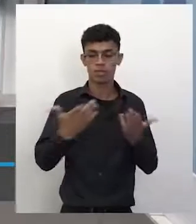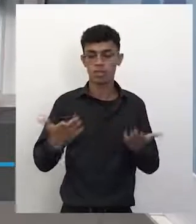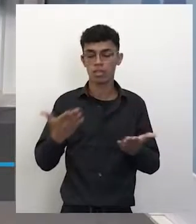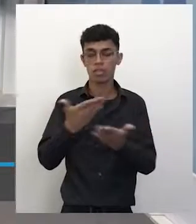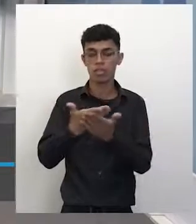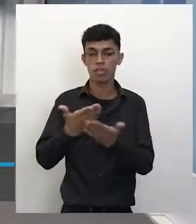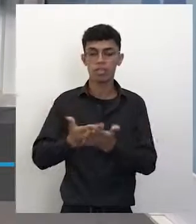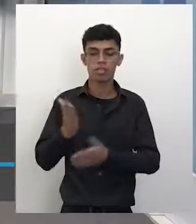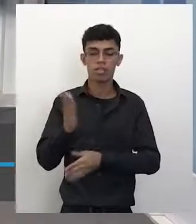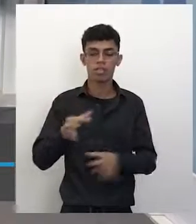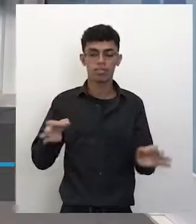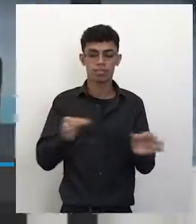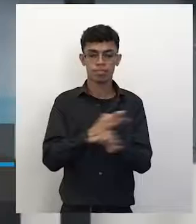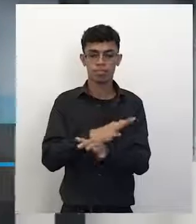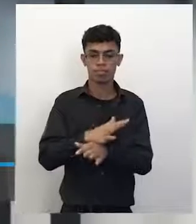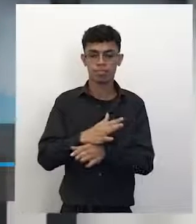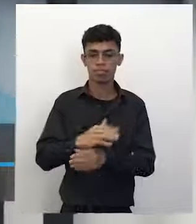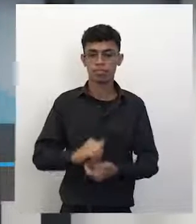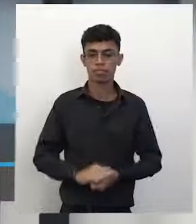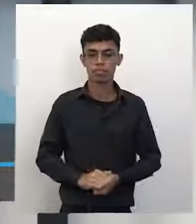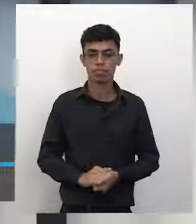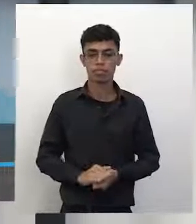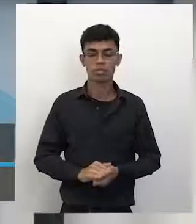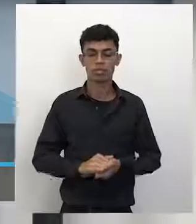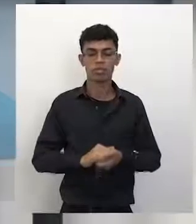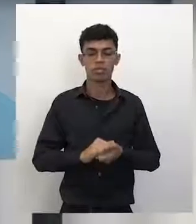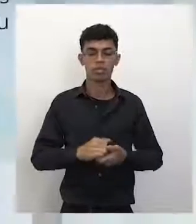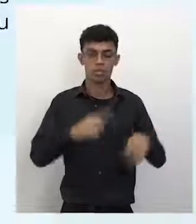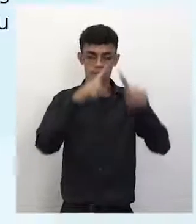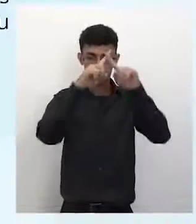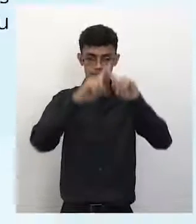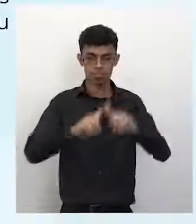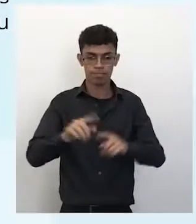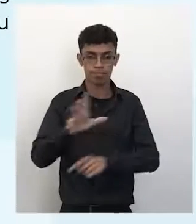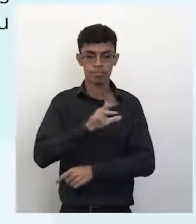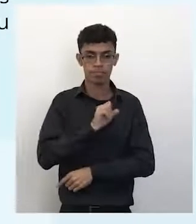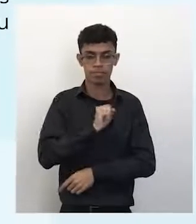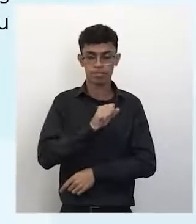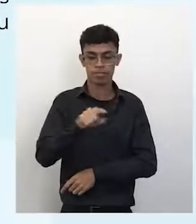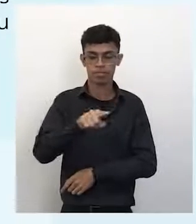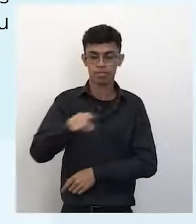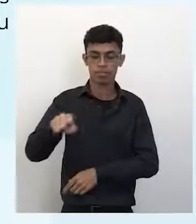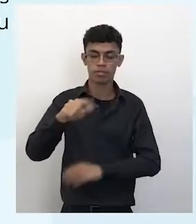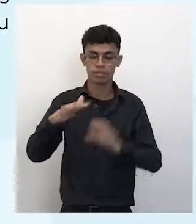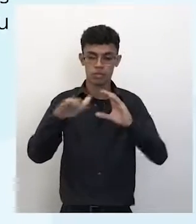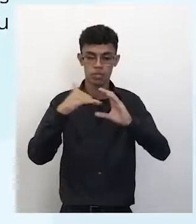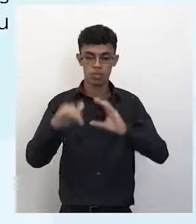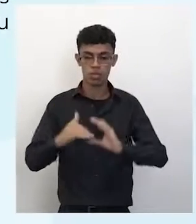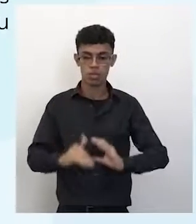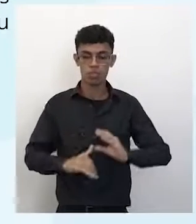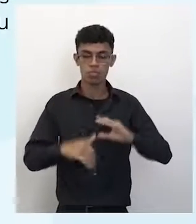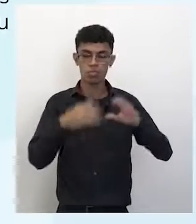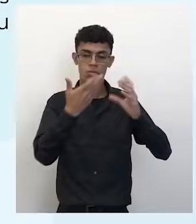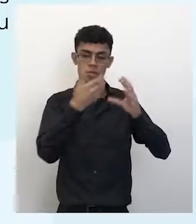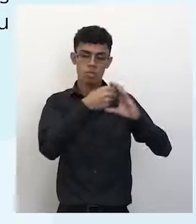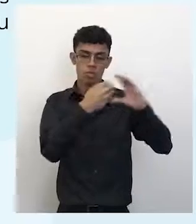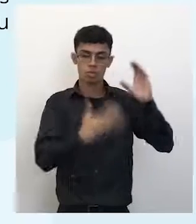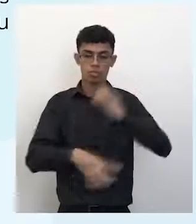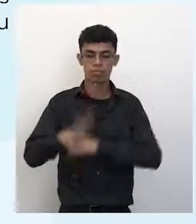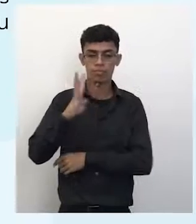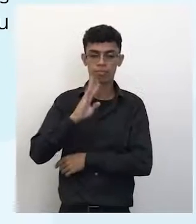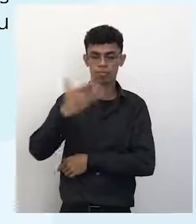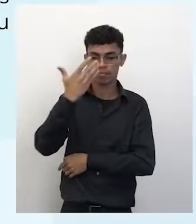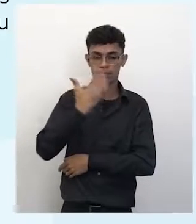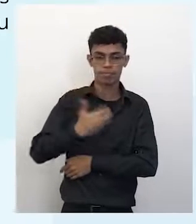a aula já está acabando, a gente vai para o nosso desafio, que eu adoro receber, a gente recebe muita coisa legal, viu? Então, hashtag eu